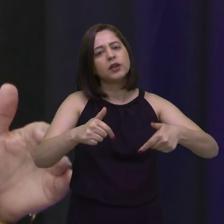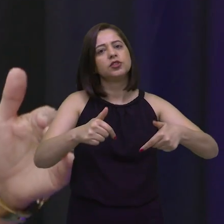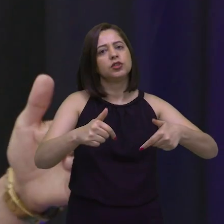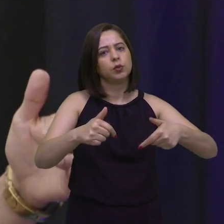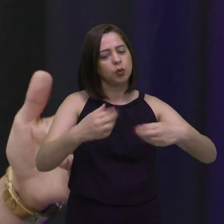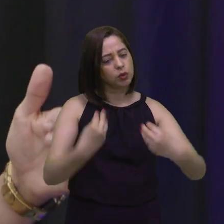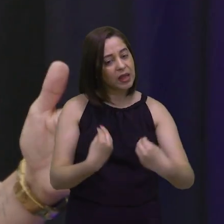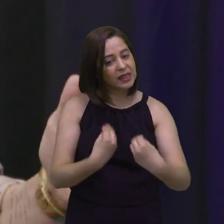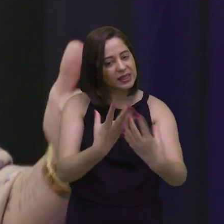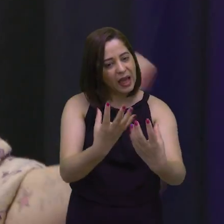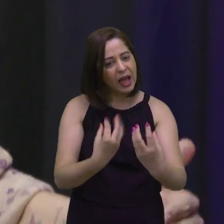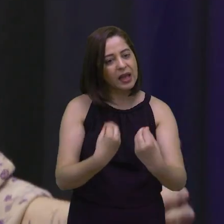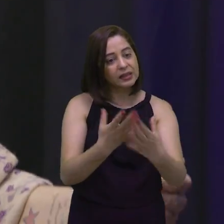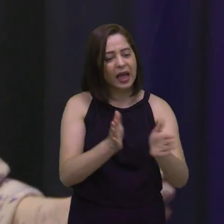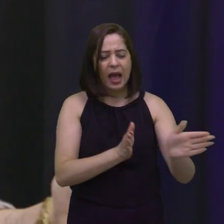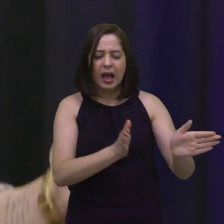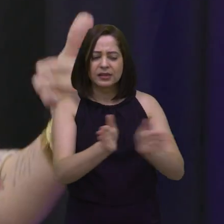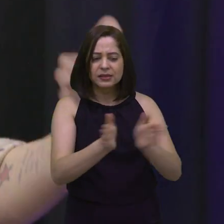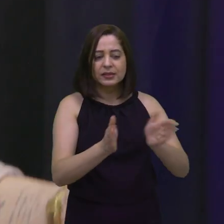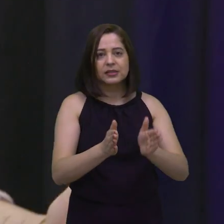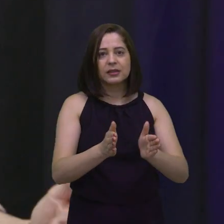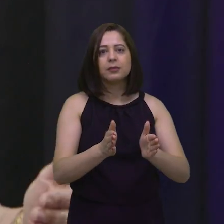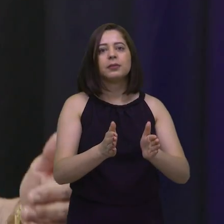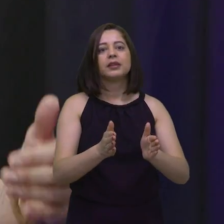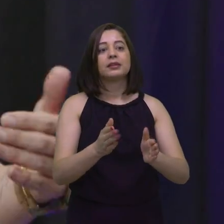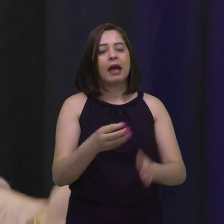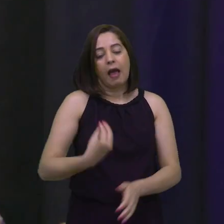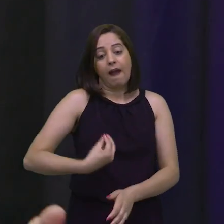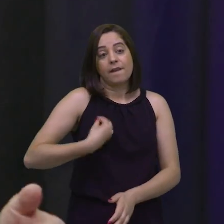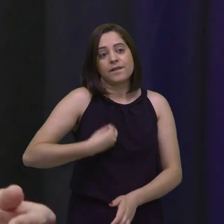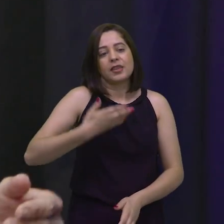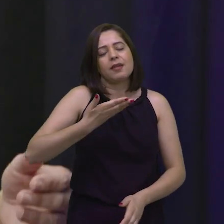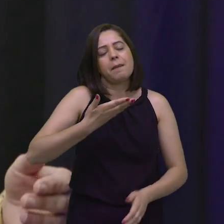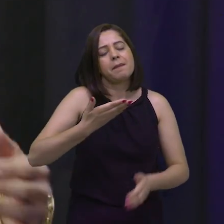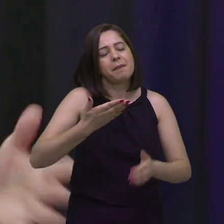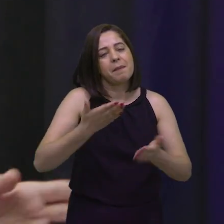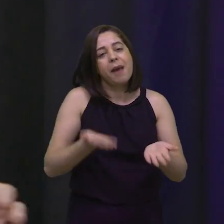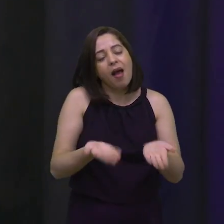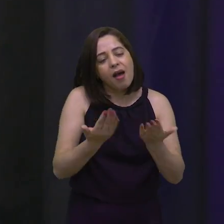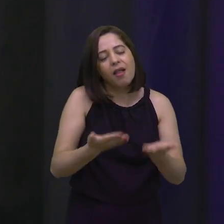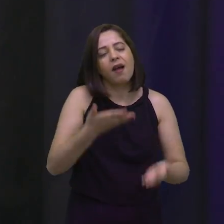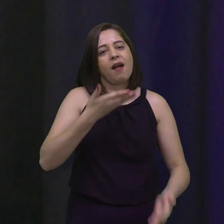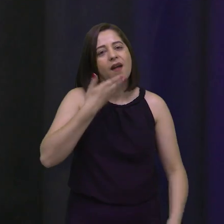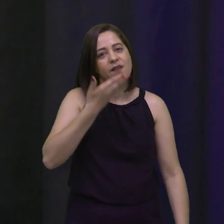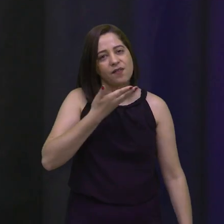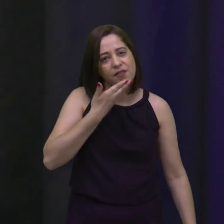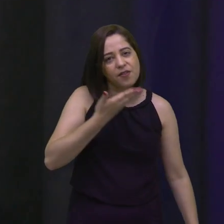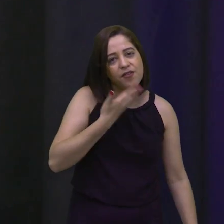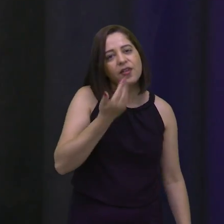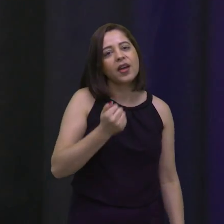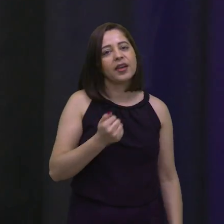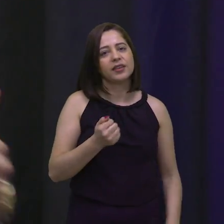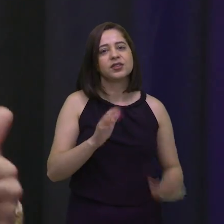atitude para que traga um pouco mais de facilidade, um pouco mais de conforto, e isso a médio e